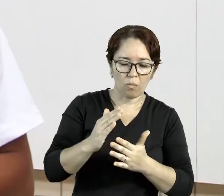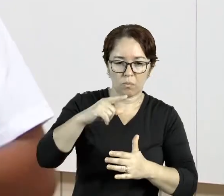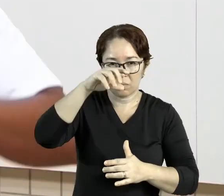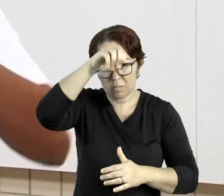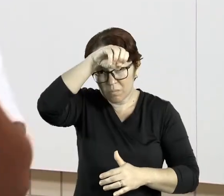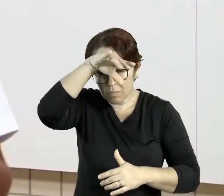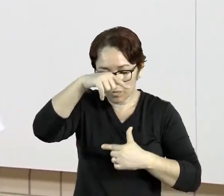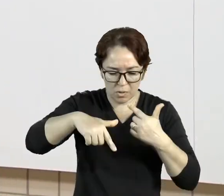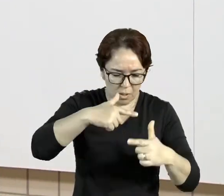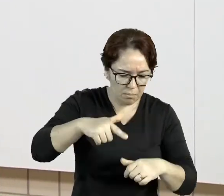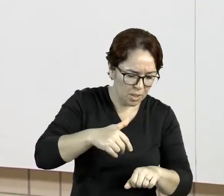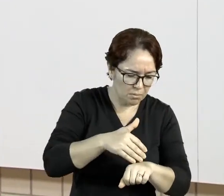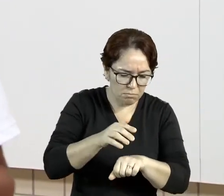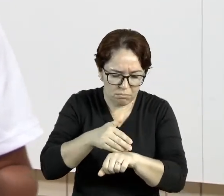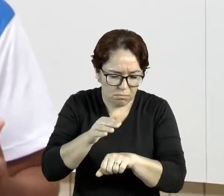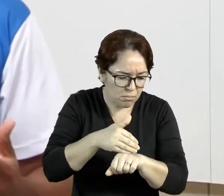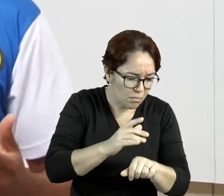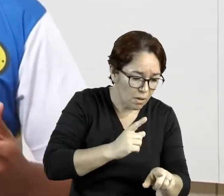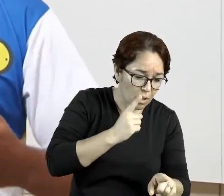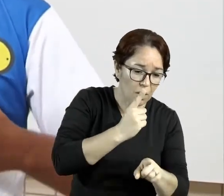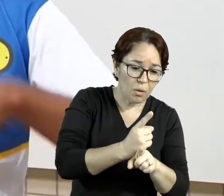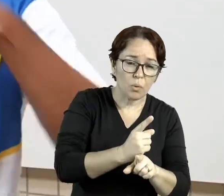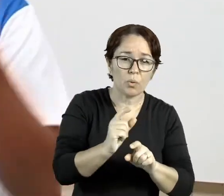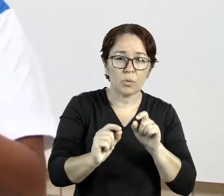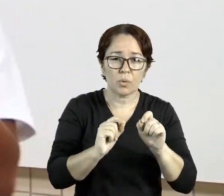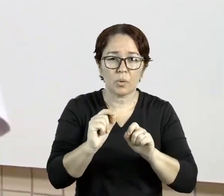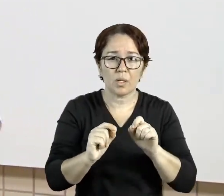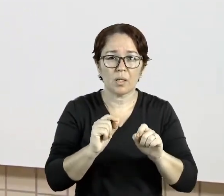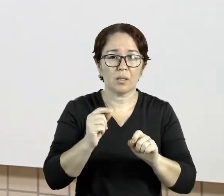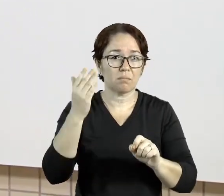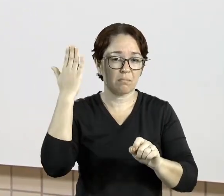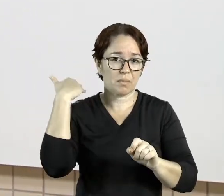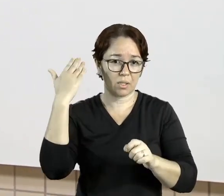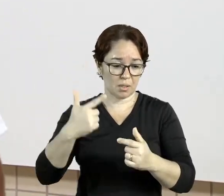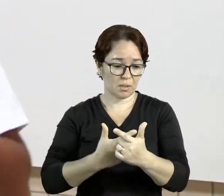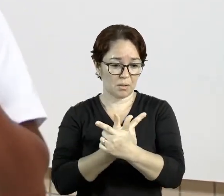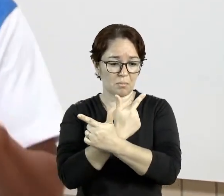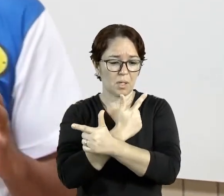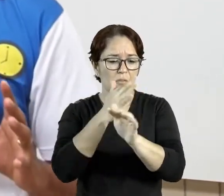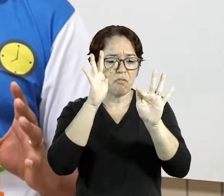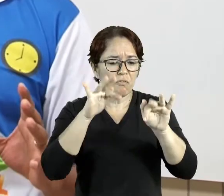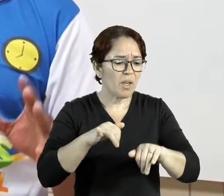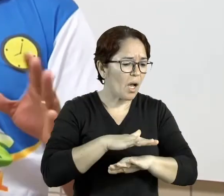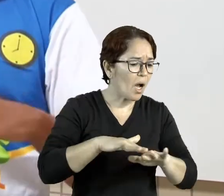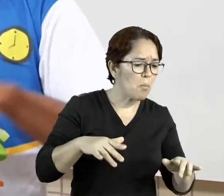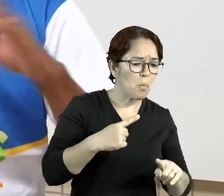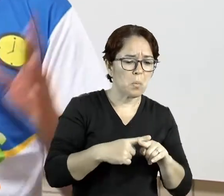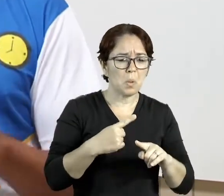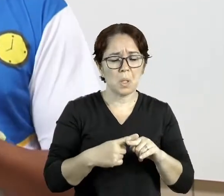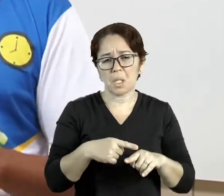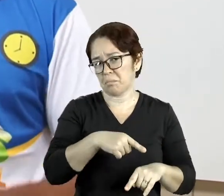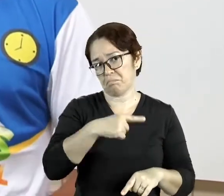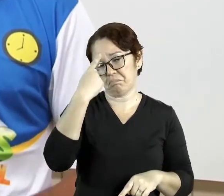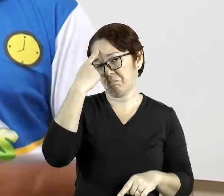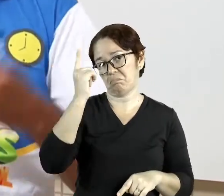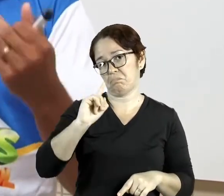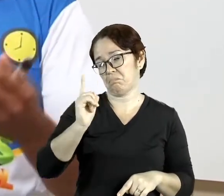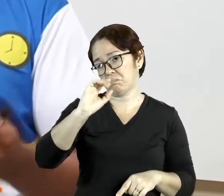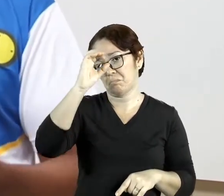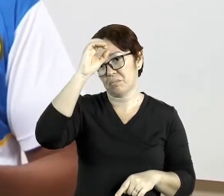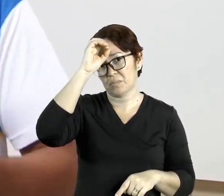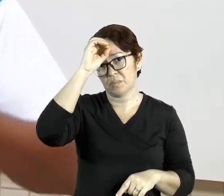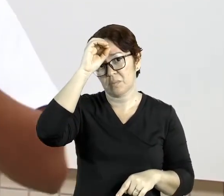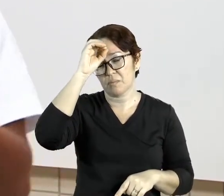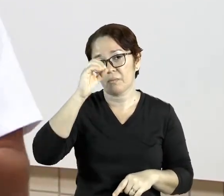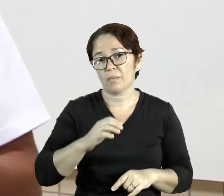não encontrou vestígios, né, sobre o que se deu o fim à sociedade maia. Só se sabe que de uma hora para outra, né, a cidade pode